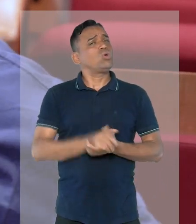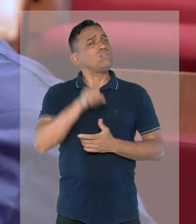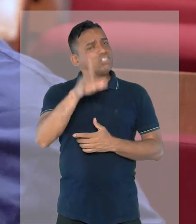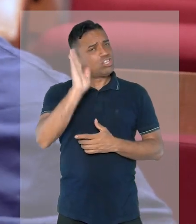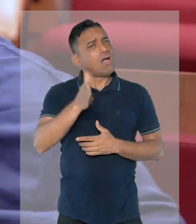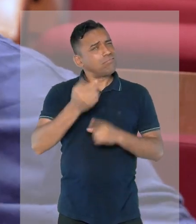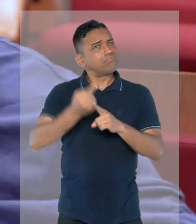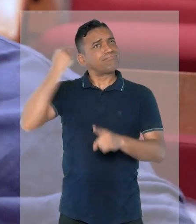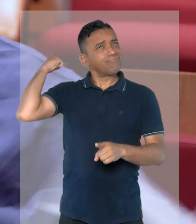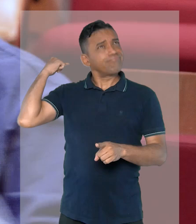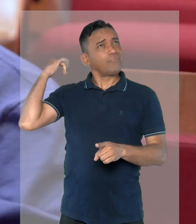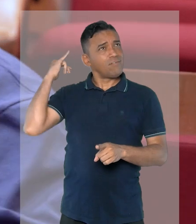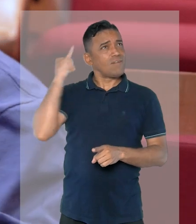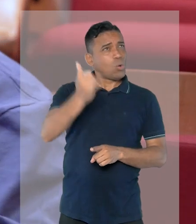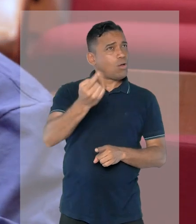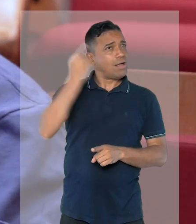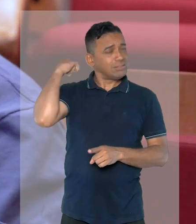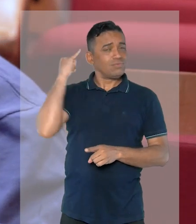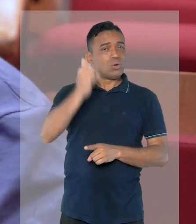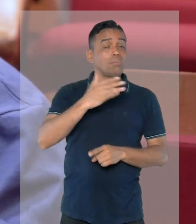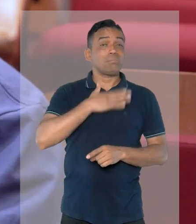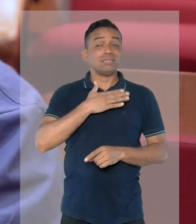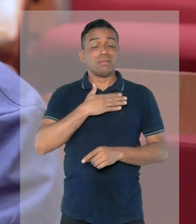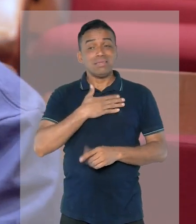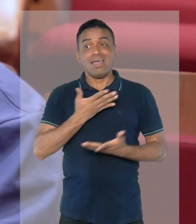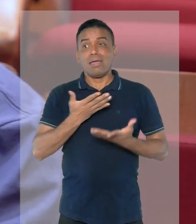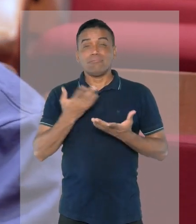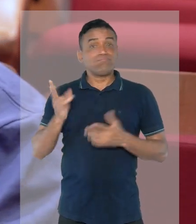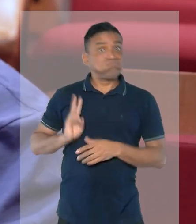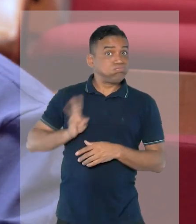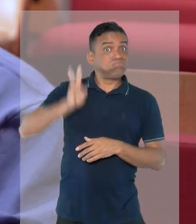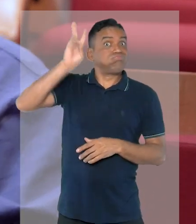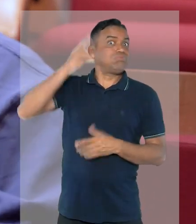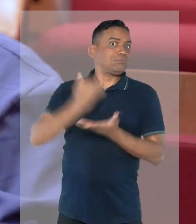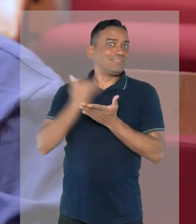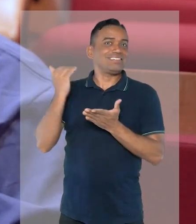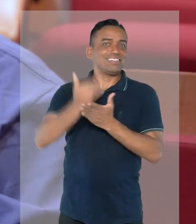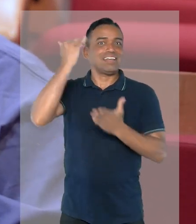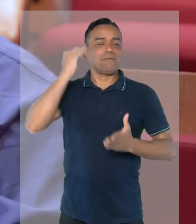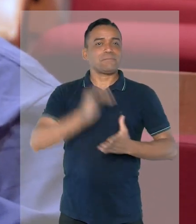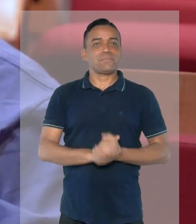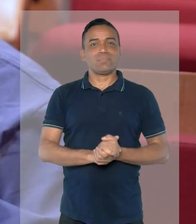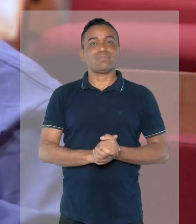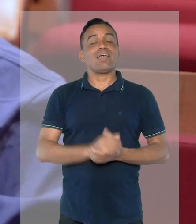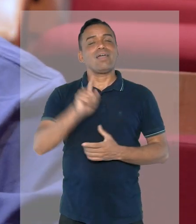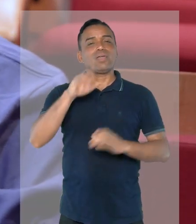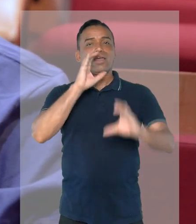que você já falou e que para mim é muito cara, né? Que